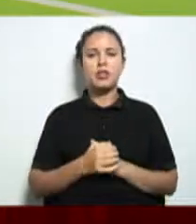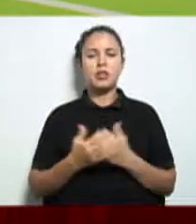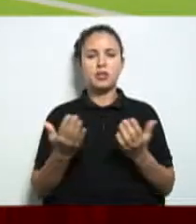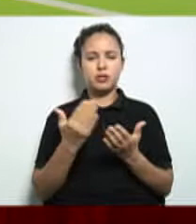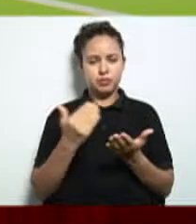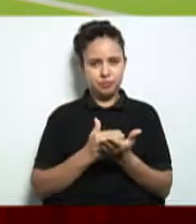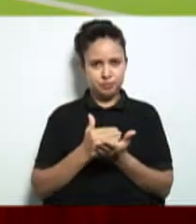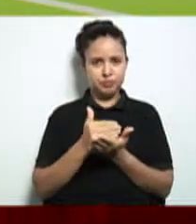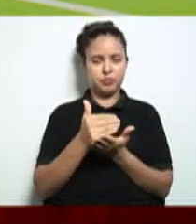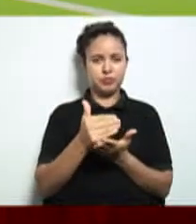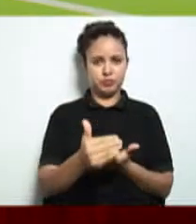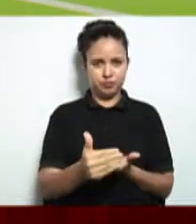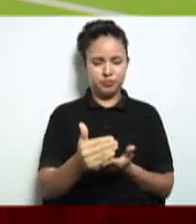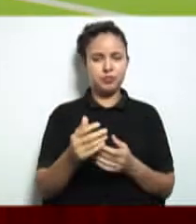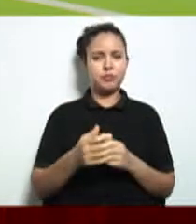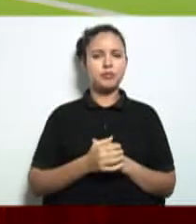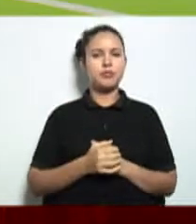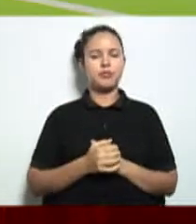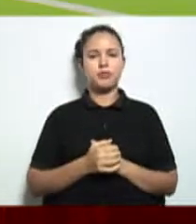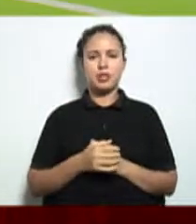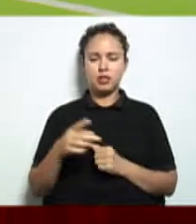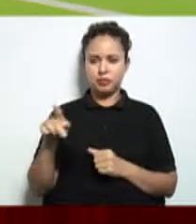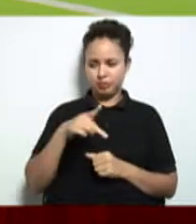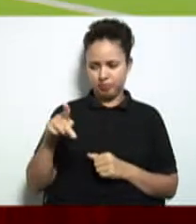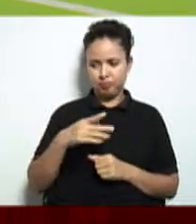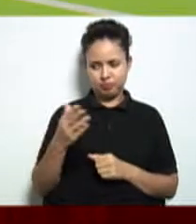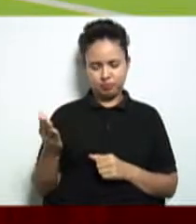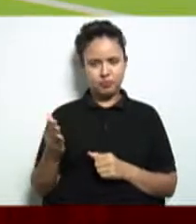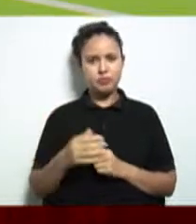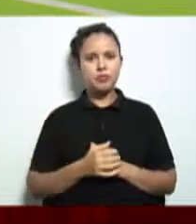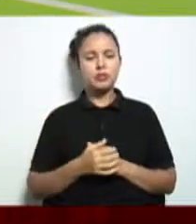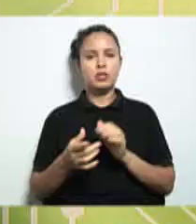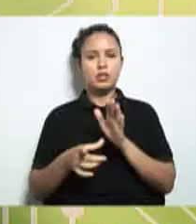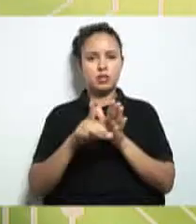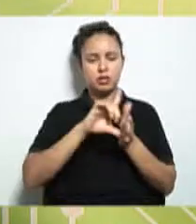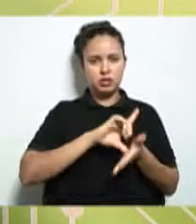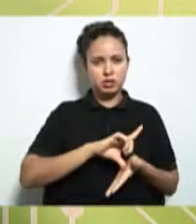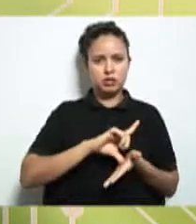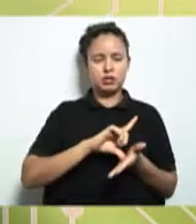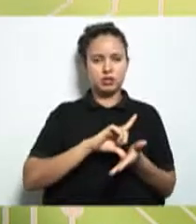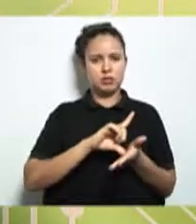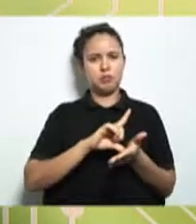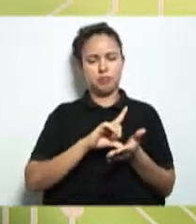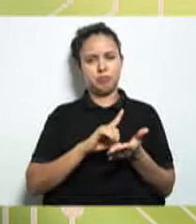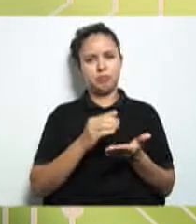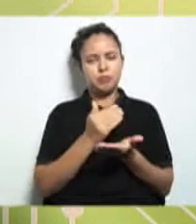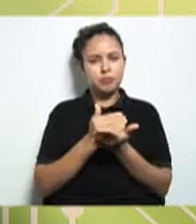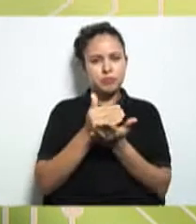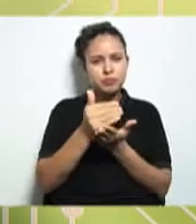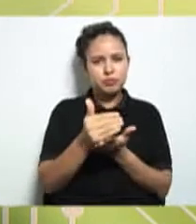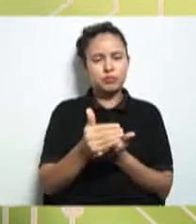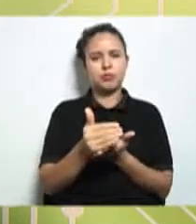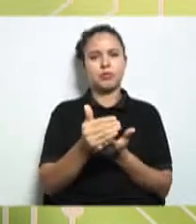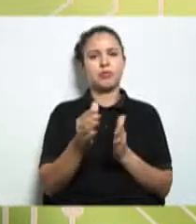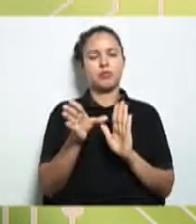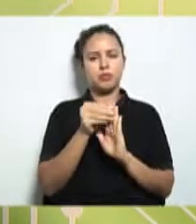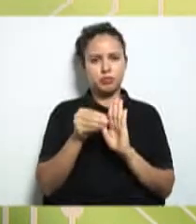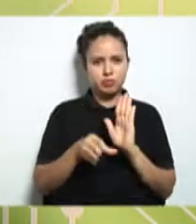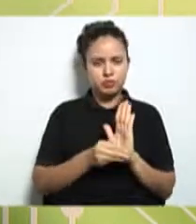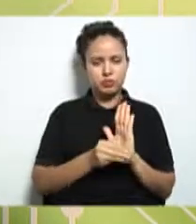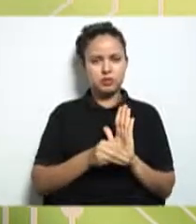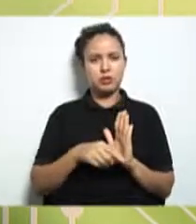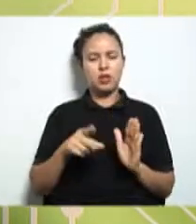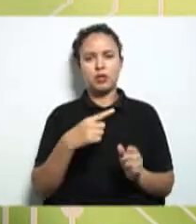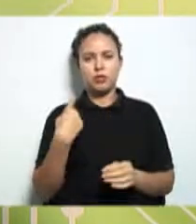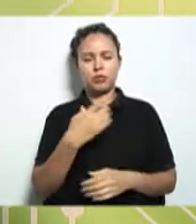para a gente não perder nenhum tempo. Não é, professora Ariadne? Antes da gente entrar no assunto, nós gostaríamos muito